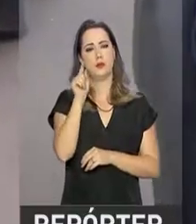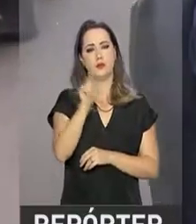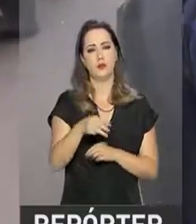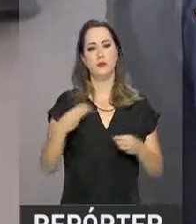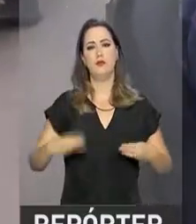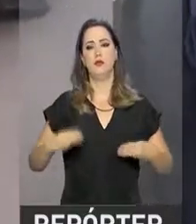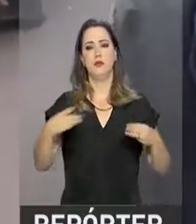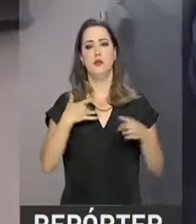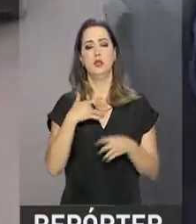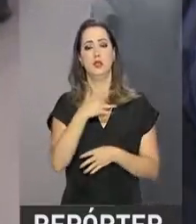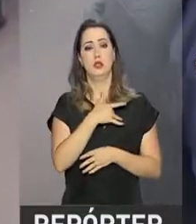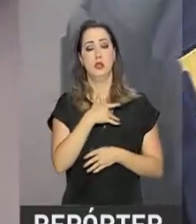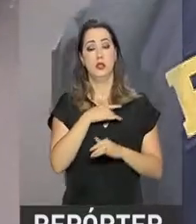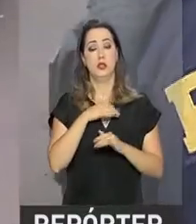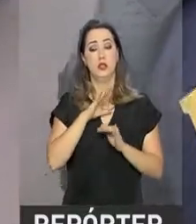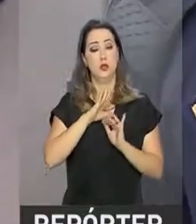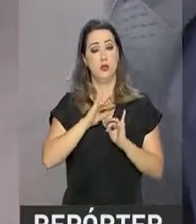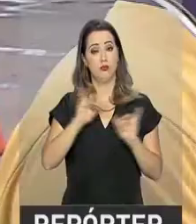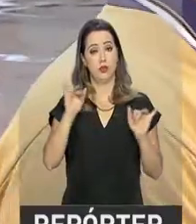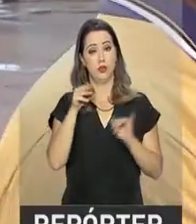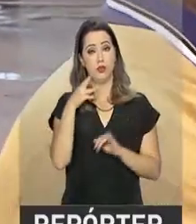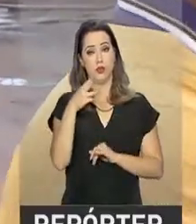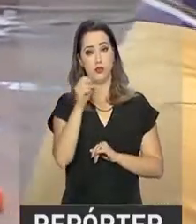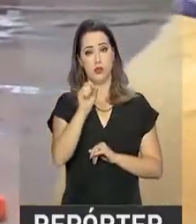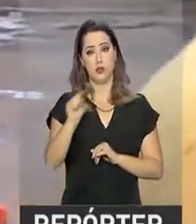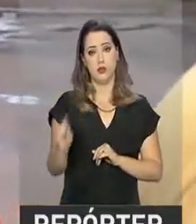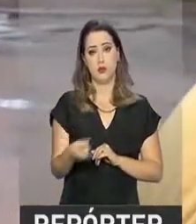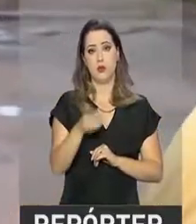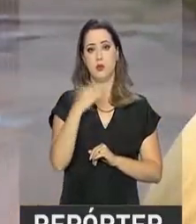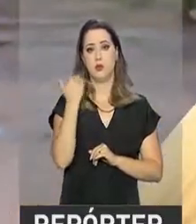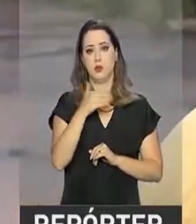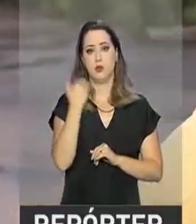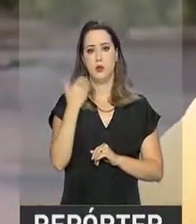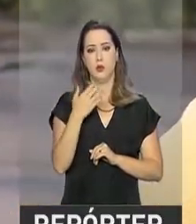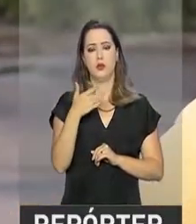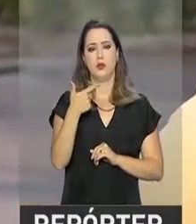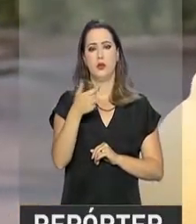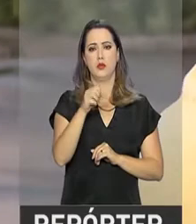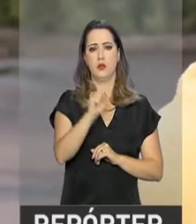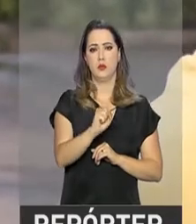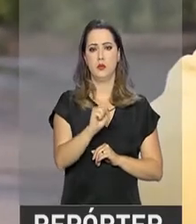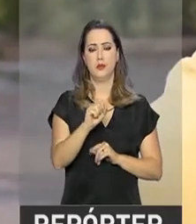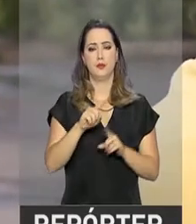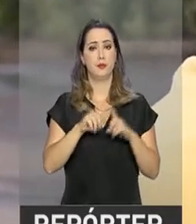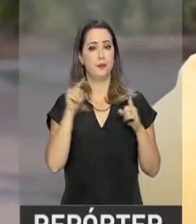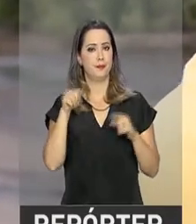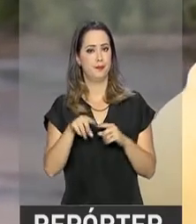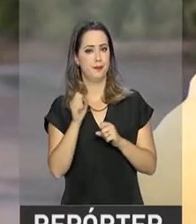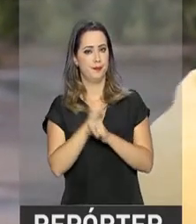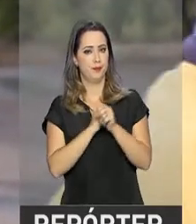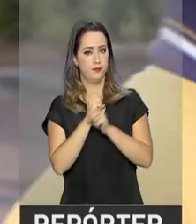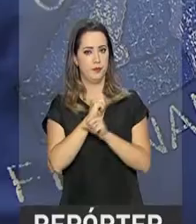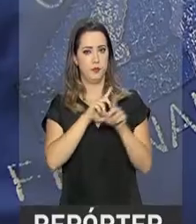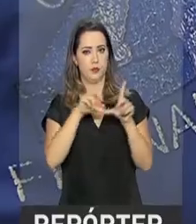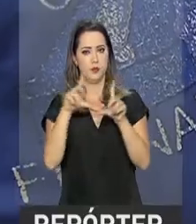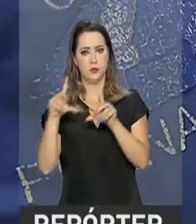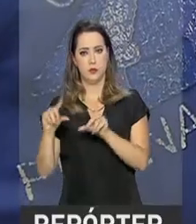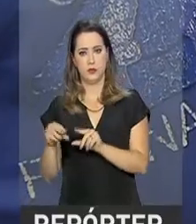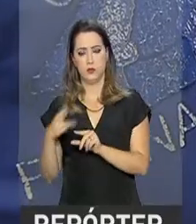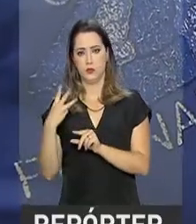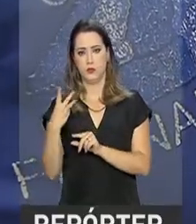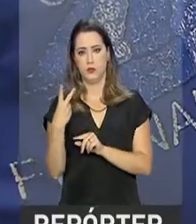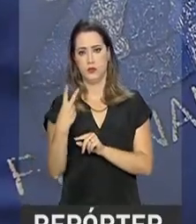foram 38 mil mortes por acidentes de trânsito em 2008 já em 2017 esse número caiu para